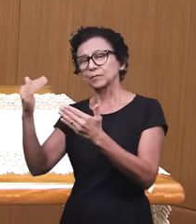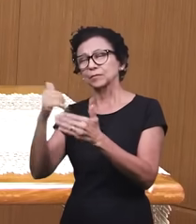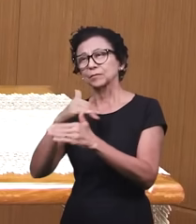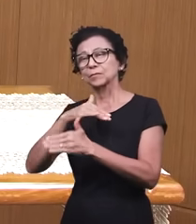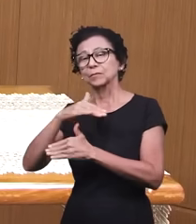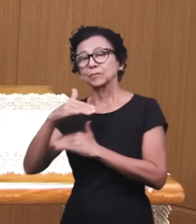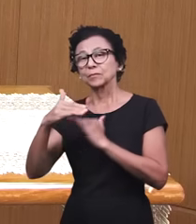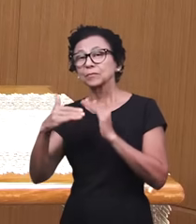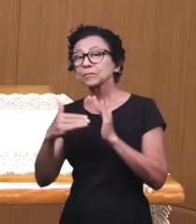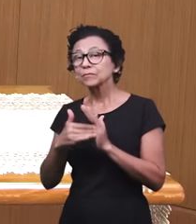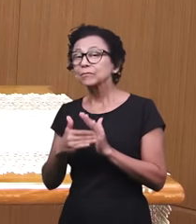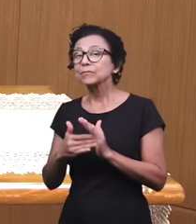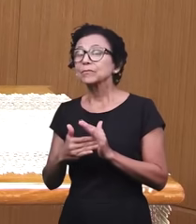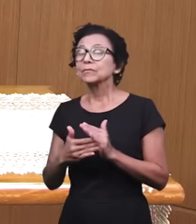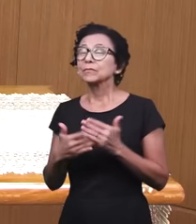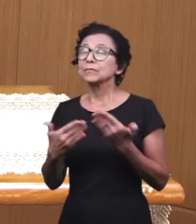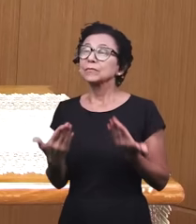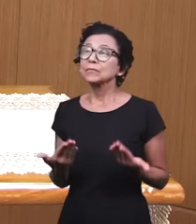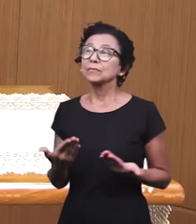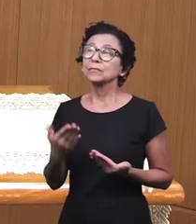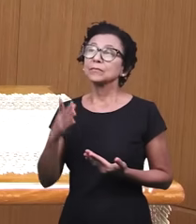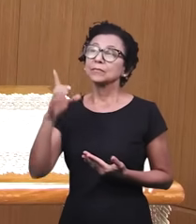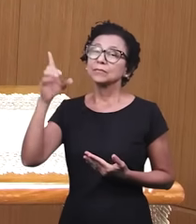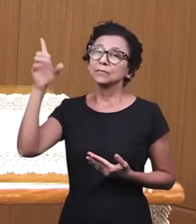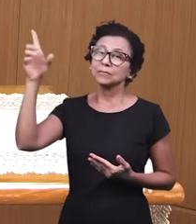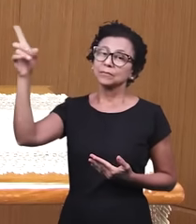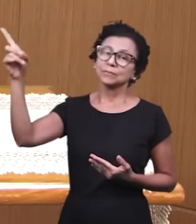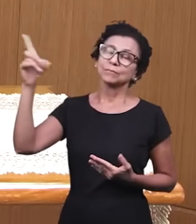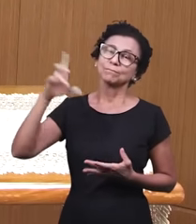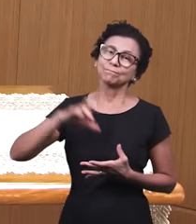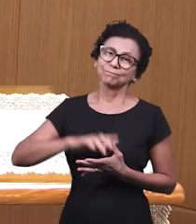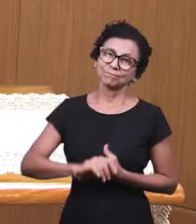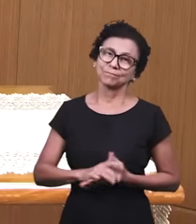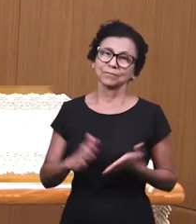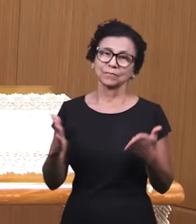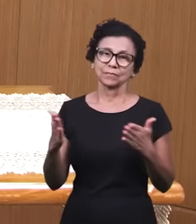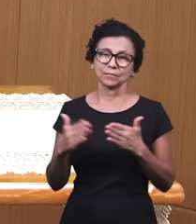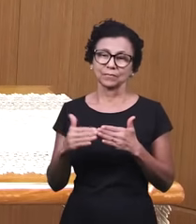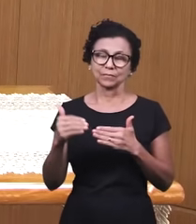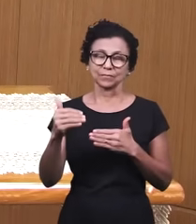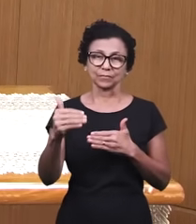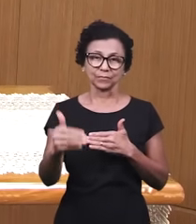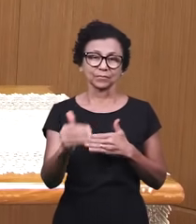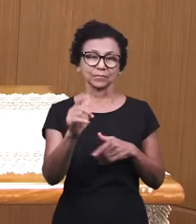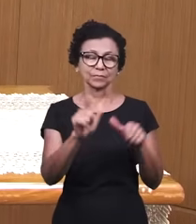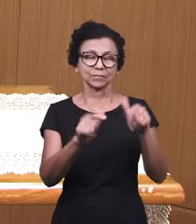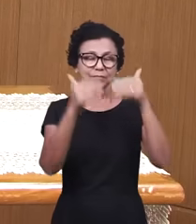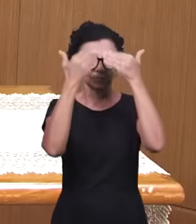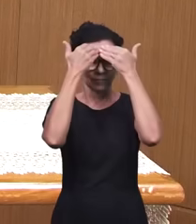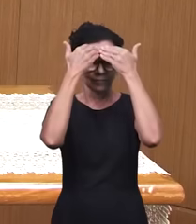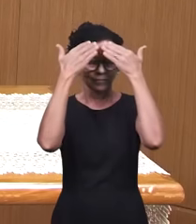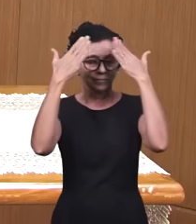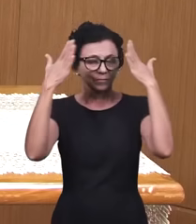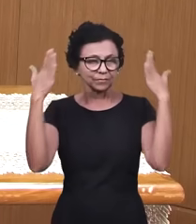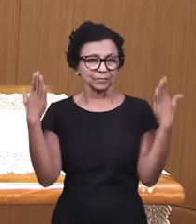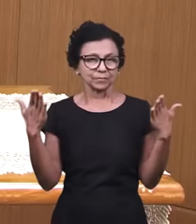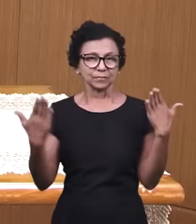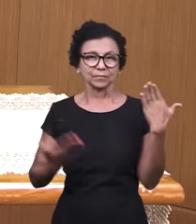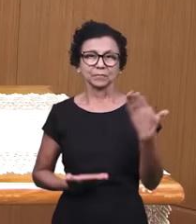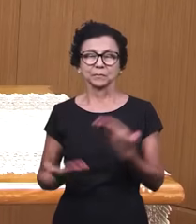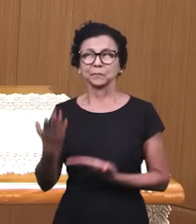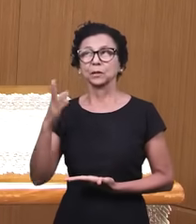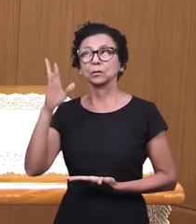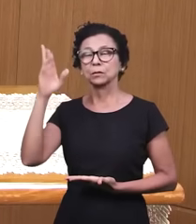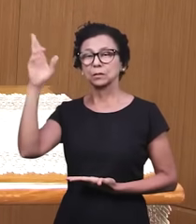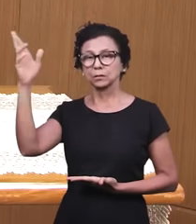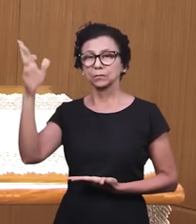Ó Deus, porque muitos, ó Deus, não estarão mais cegos, mas andando no caminho com o Senhor, terão as